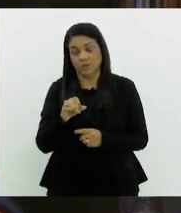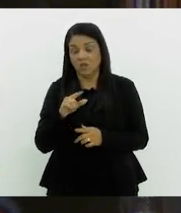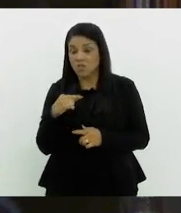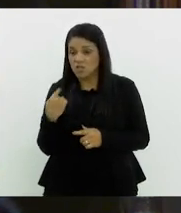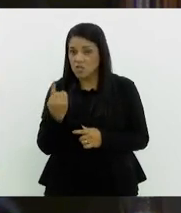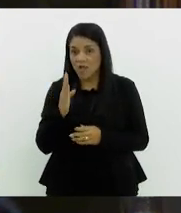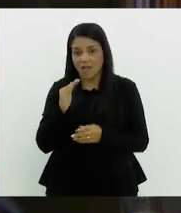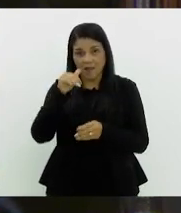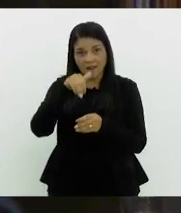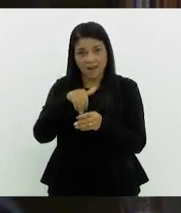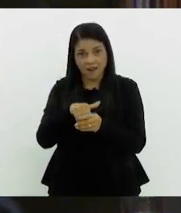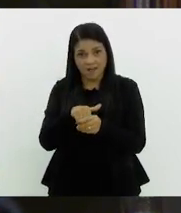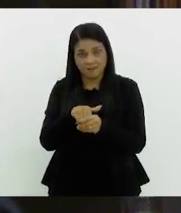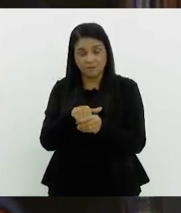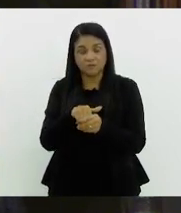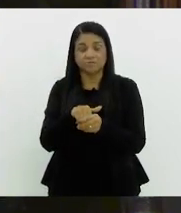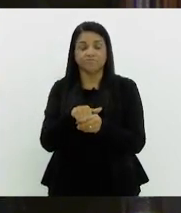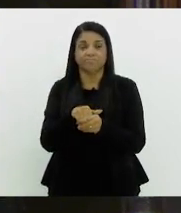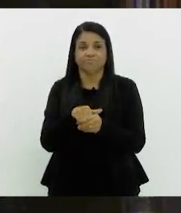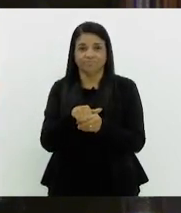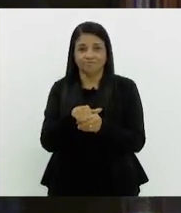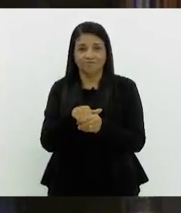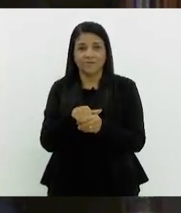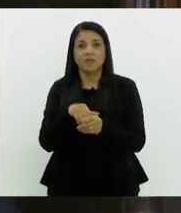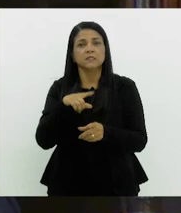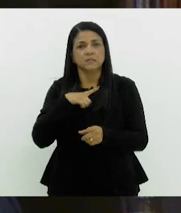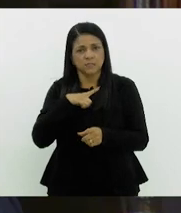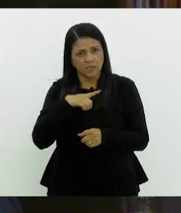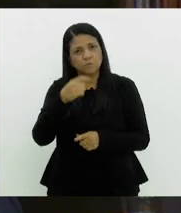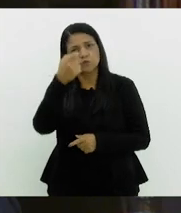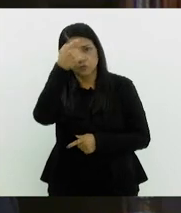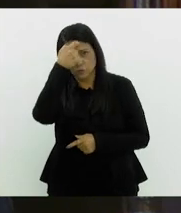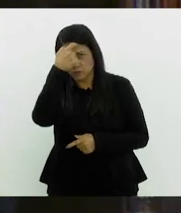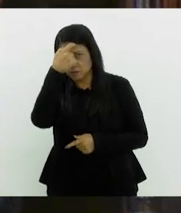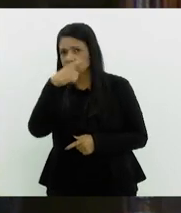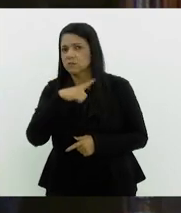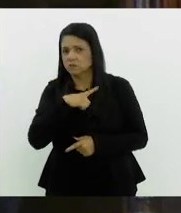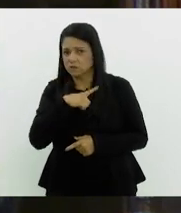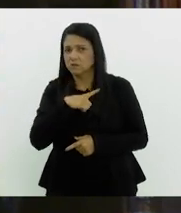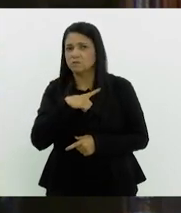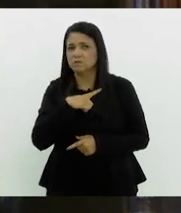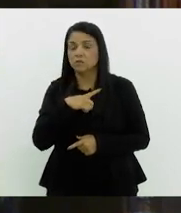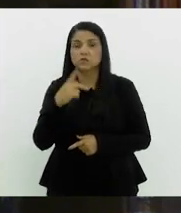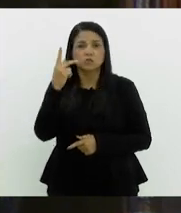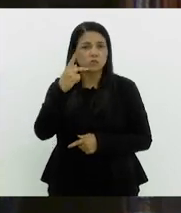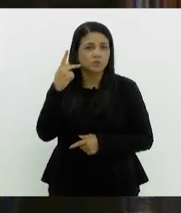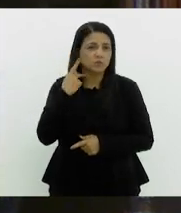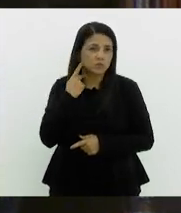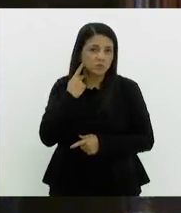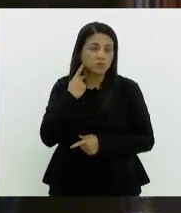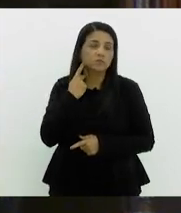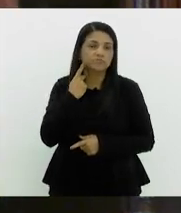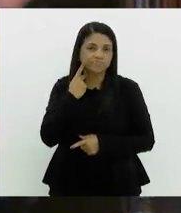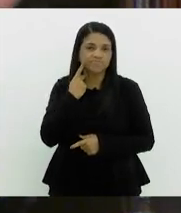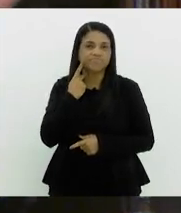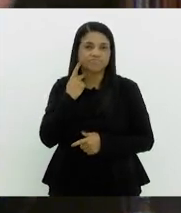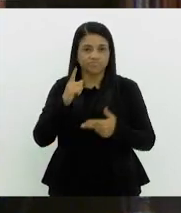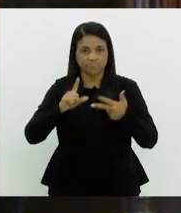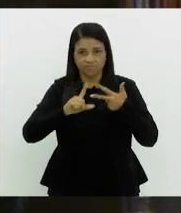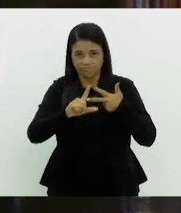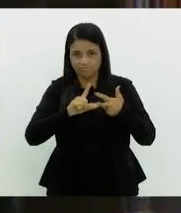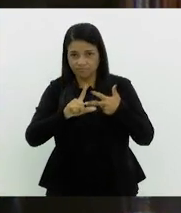pelo sufrágio universal, temos plena consciência disso. Aliás, os procuradores legislativos que assim não